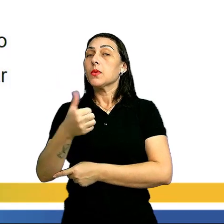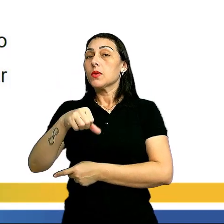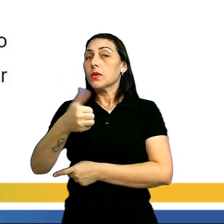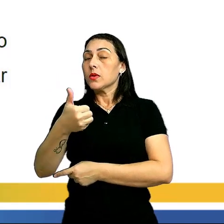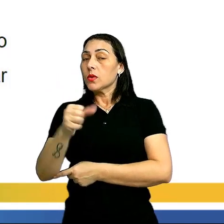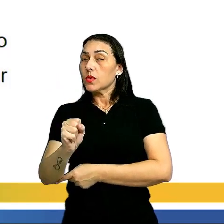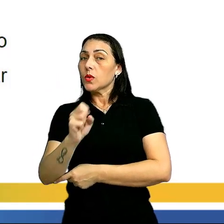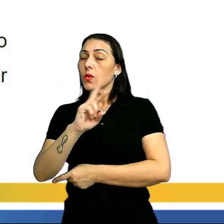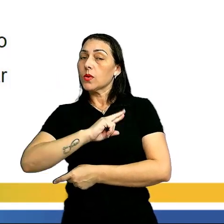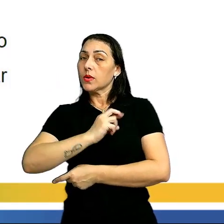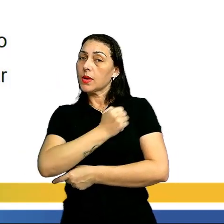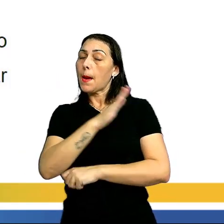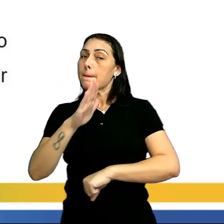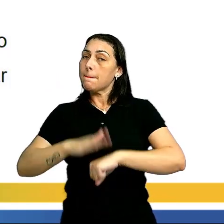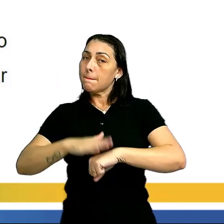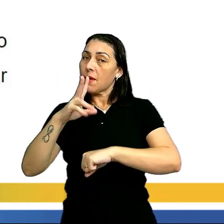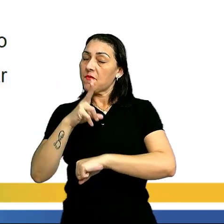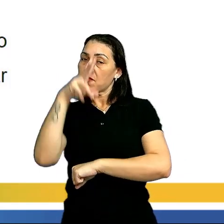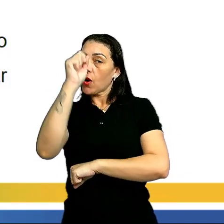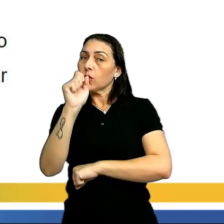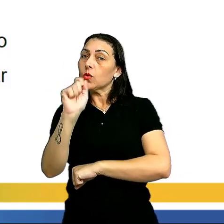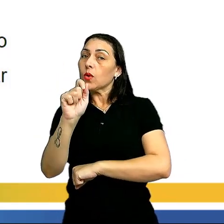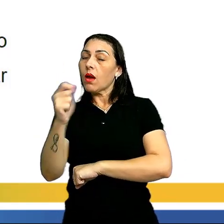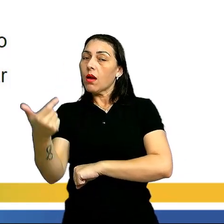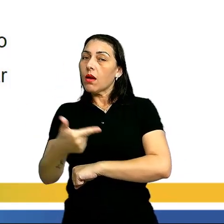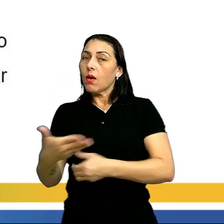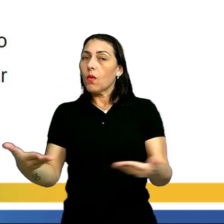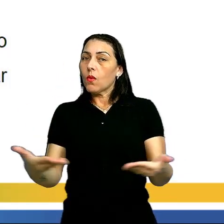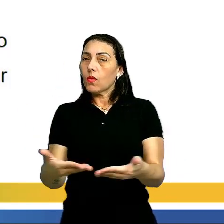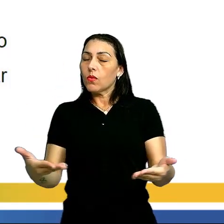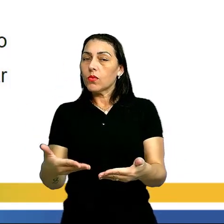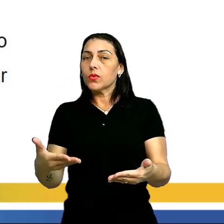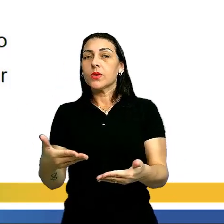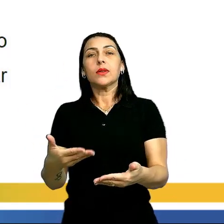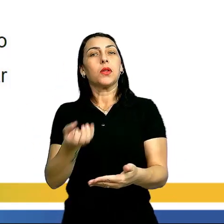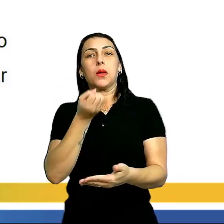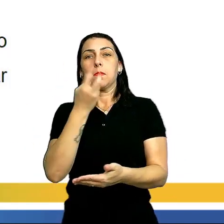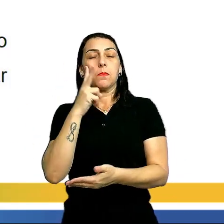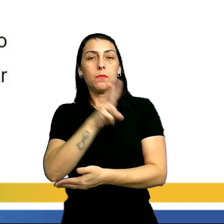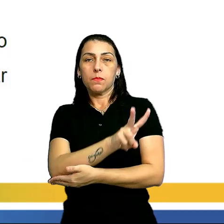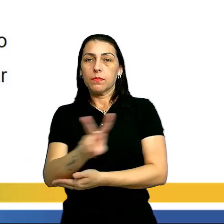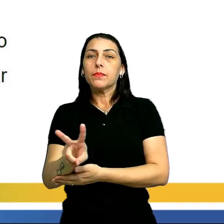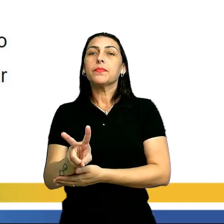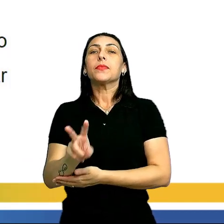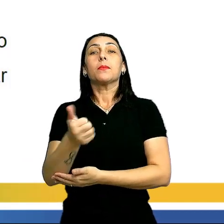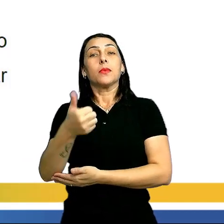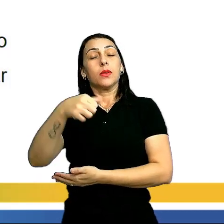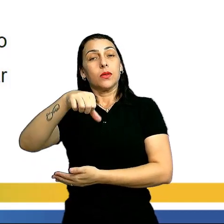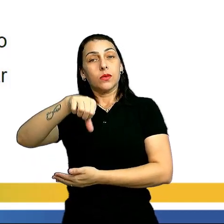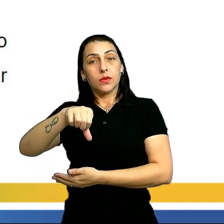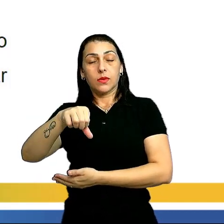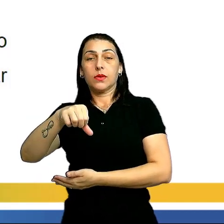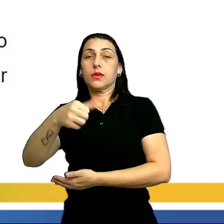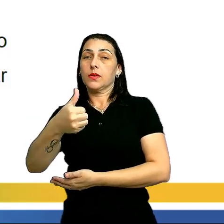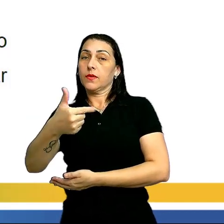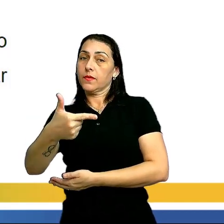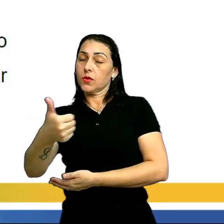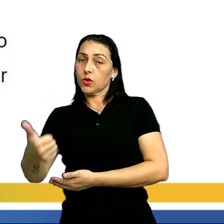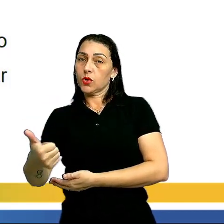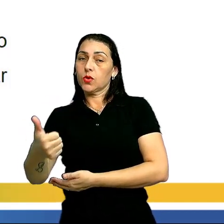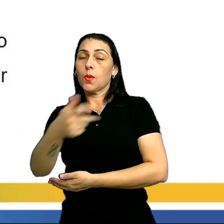1918, o racismo era muito mais acentuado do que nos dias atuais. E não eram bem vistos. Então, em 1921,